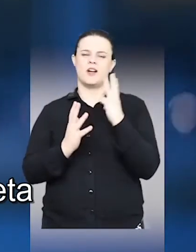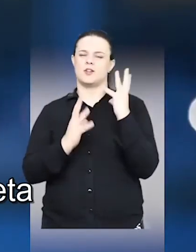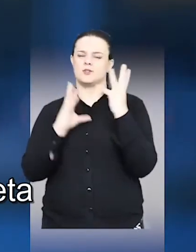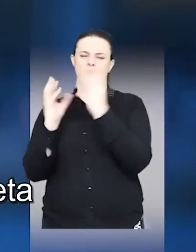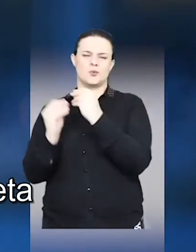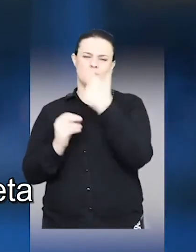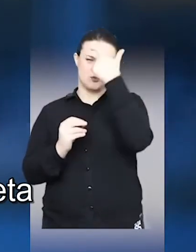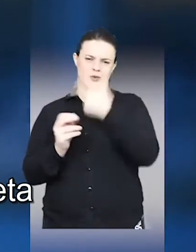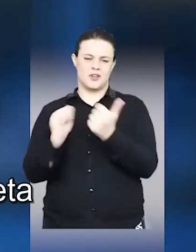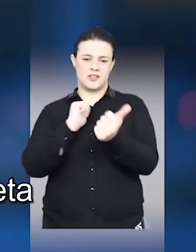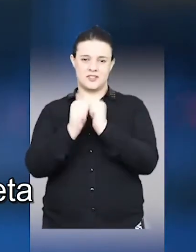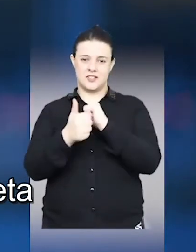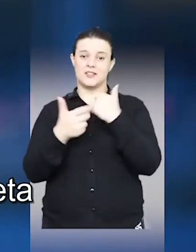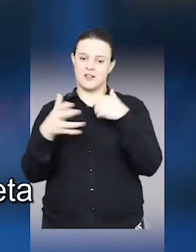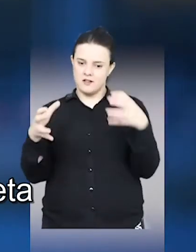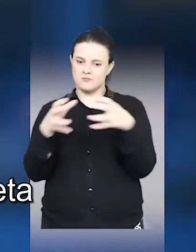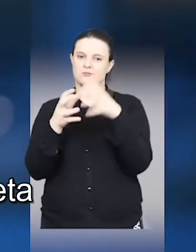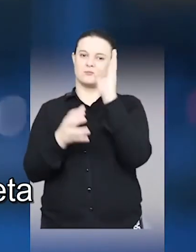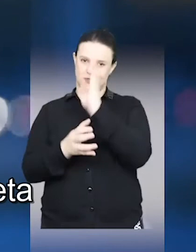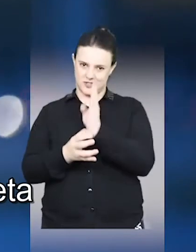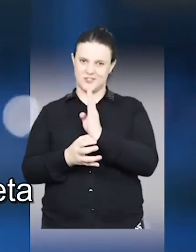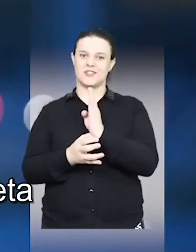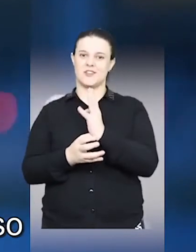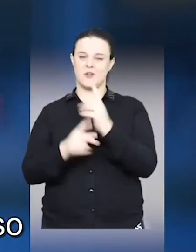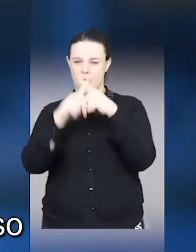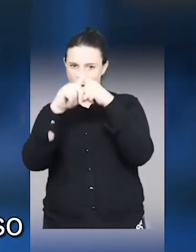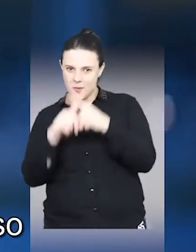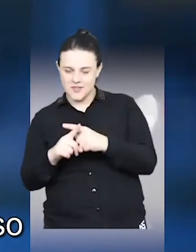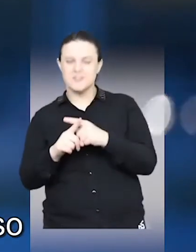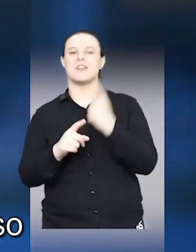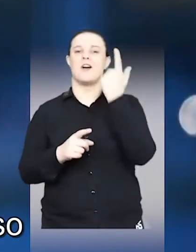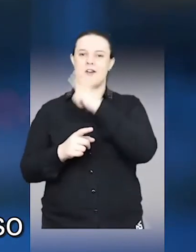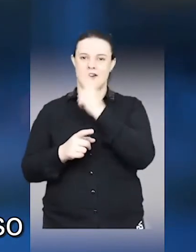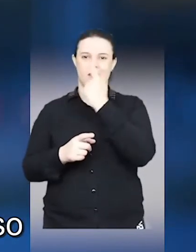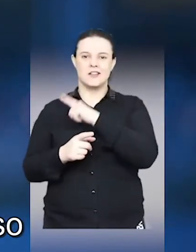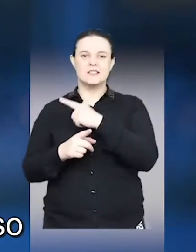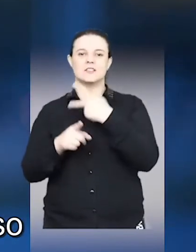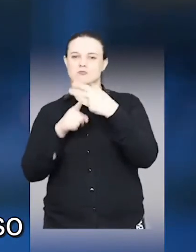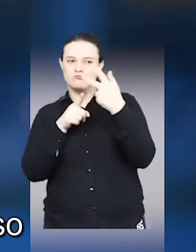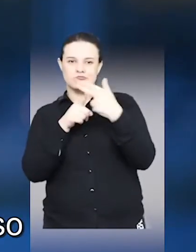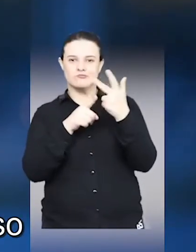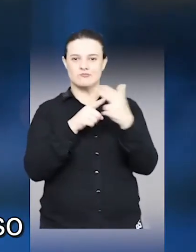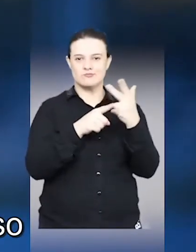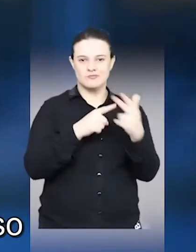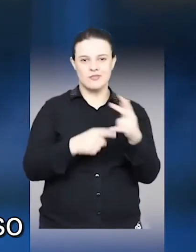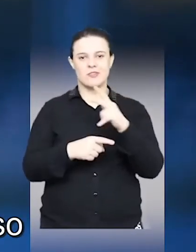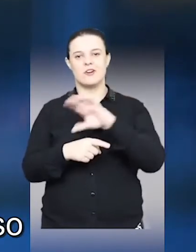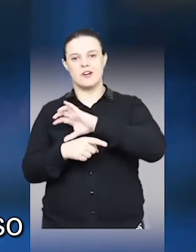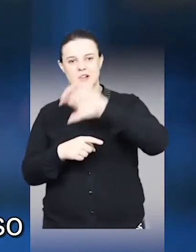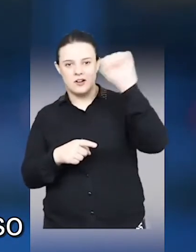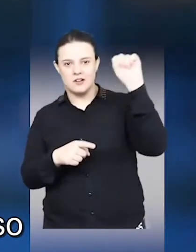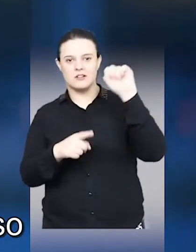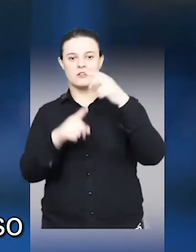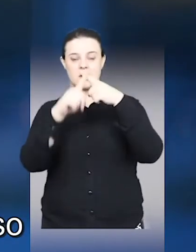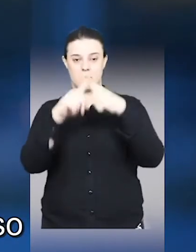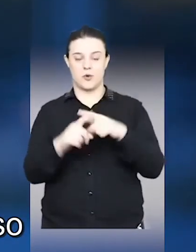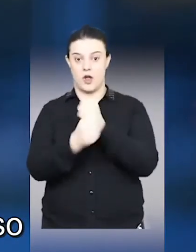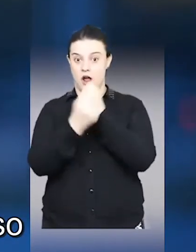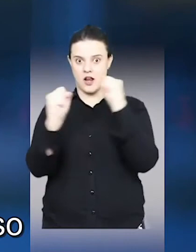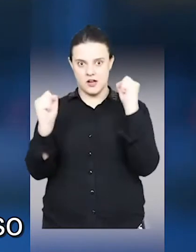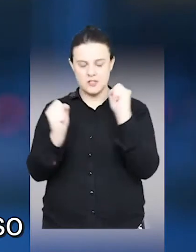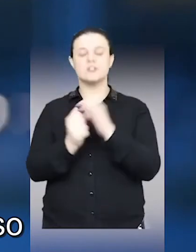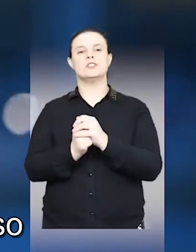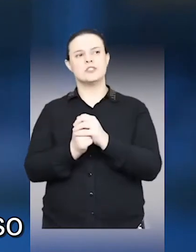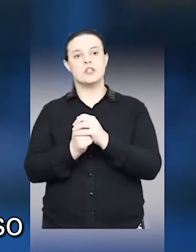todo atleta sonha em chegar a uma seleção, né? Competir, chegar a uma seleção, conquistar José Santos. Um campeonato